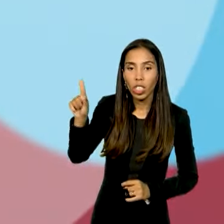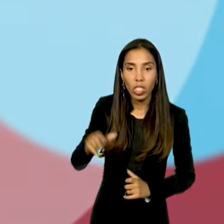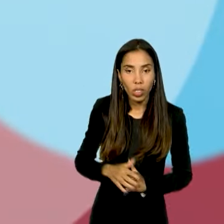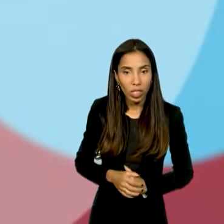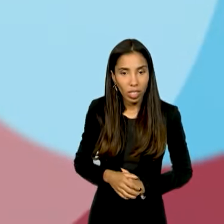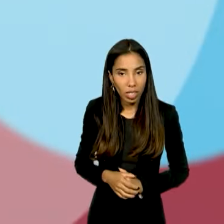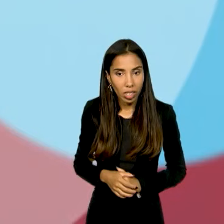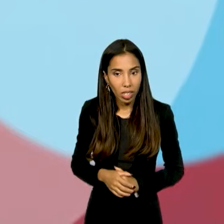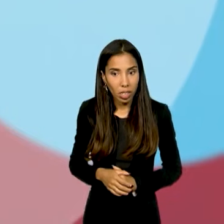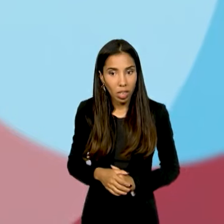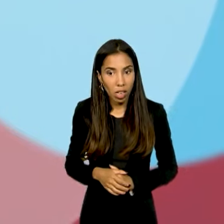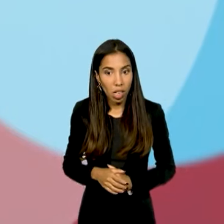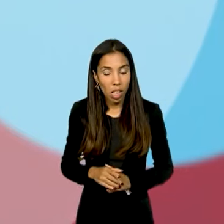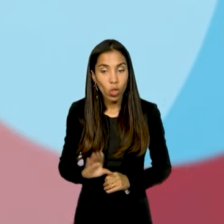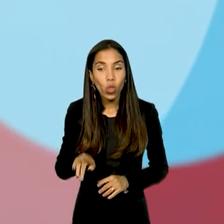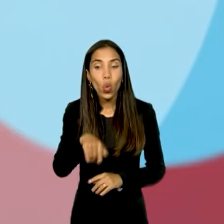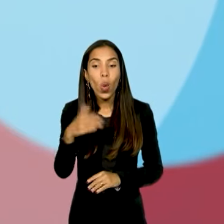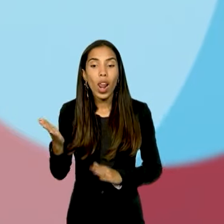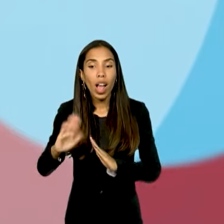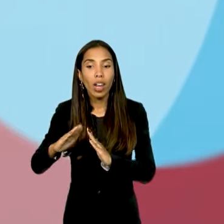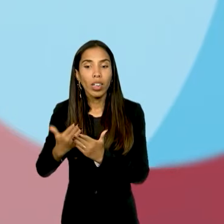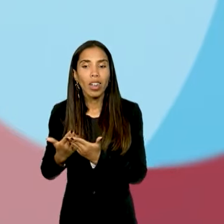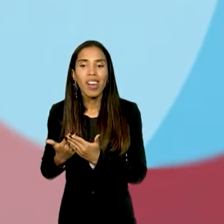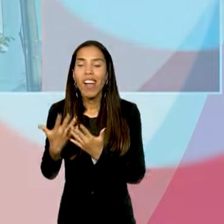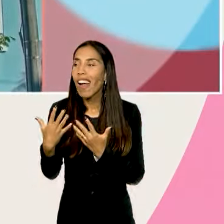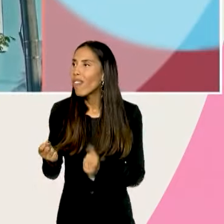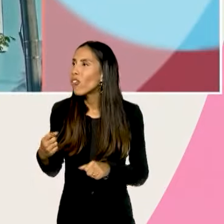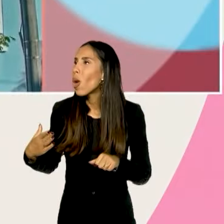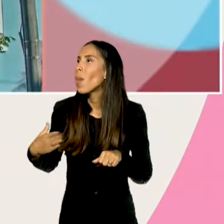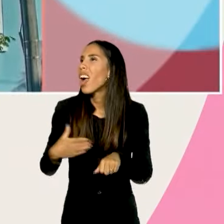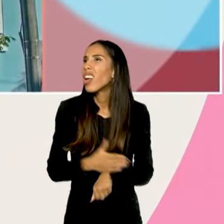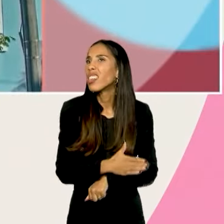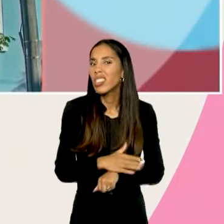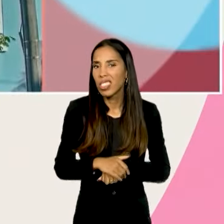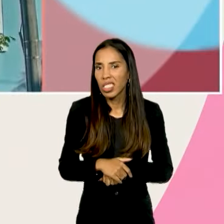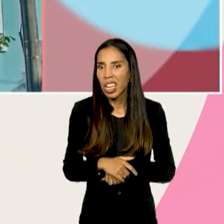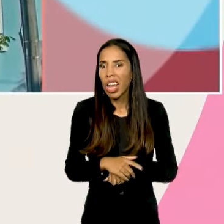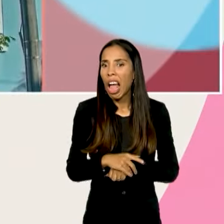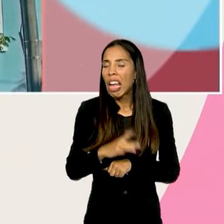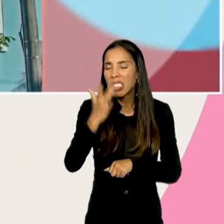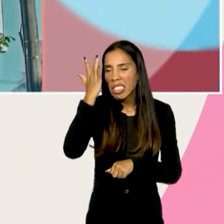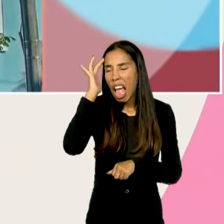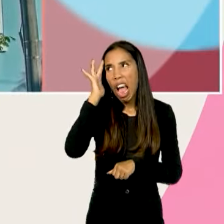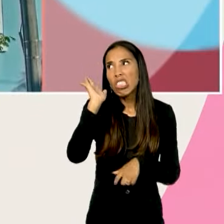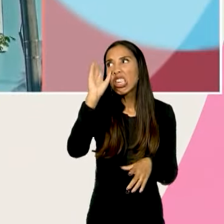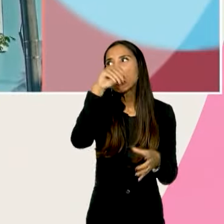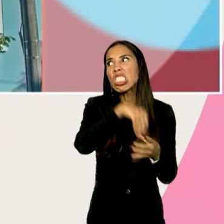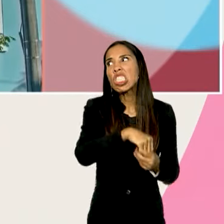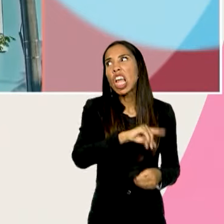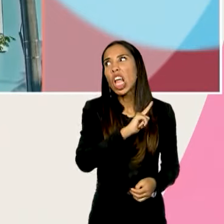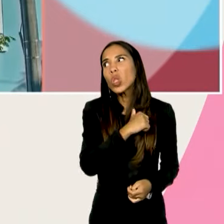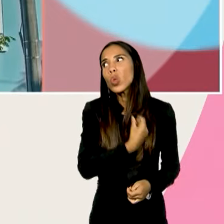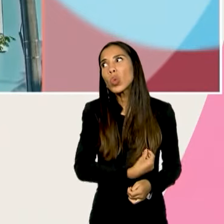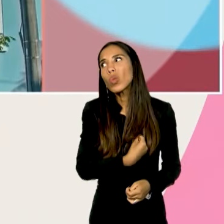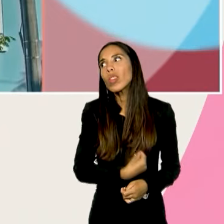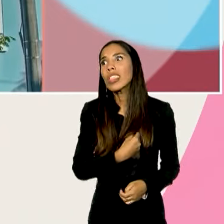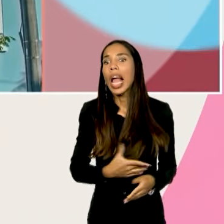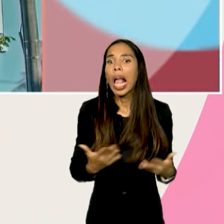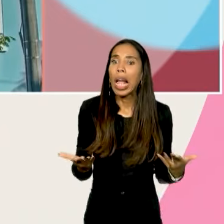dela. Eu falei... Olha a foto, olha mãe, a foto. Mãe, vamos lá entrar? Será que eles estão lá dentro? Agora, vamos ver, eu